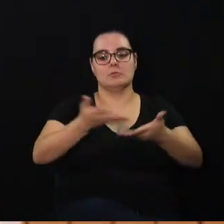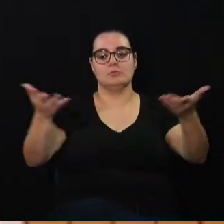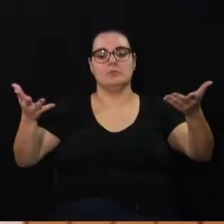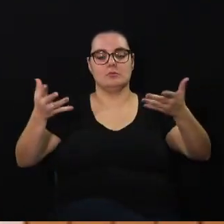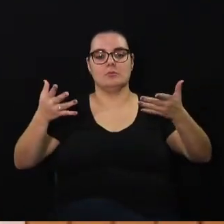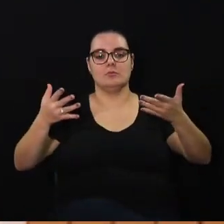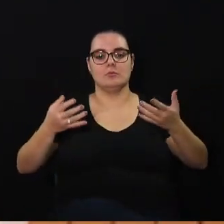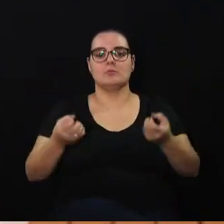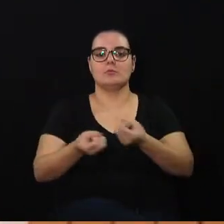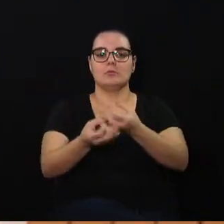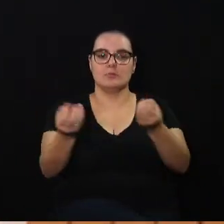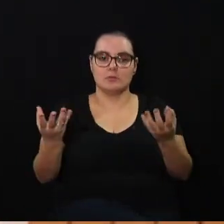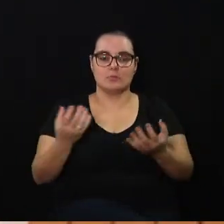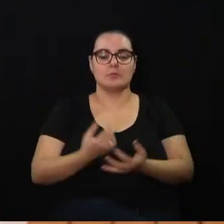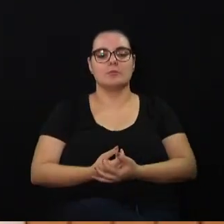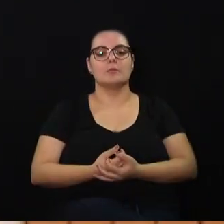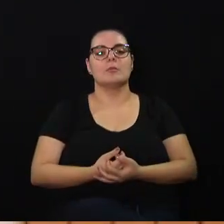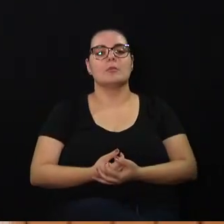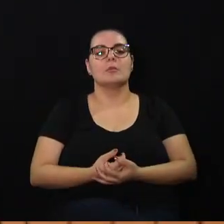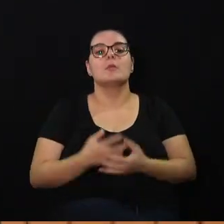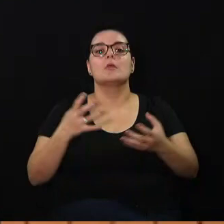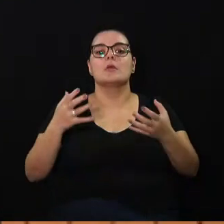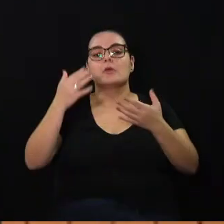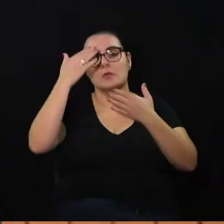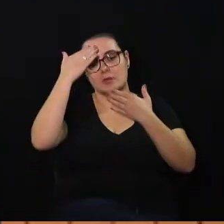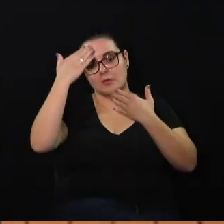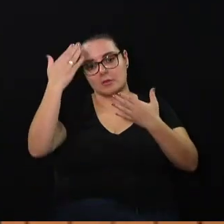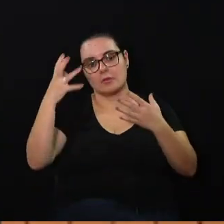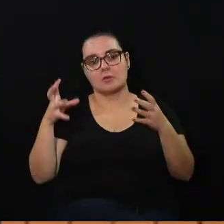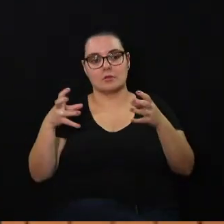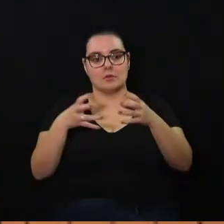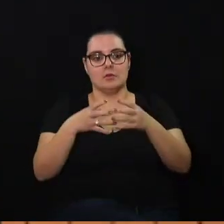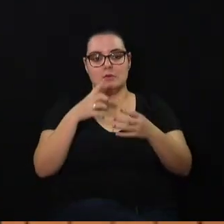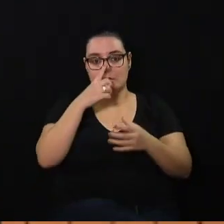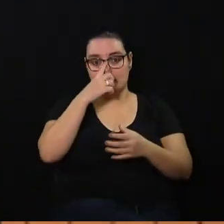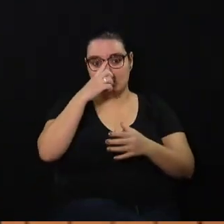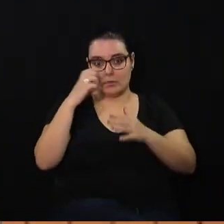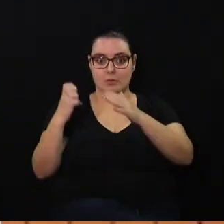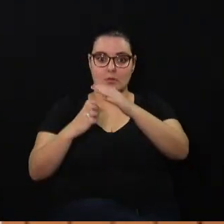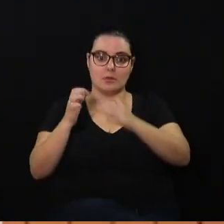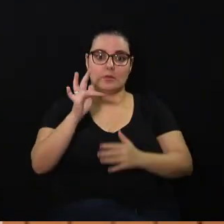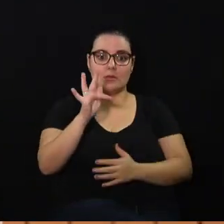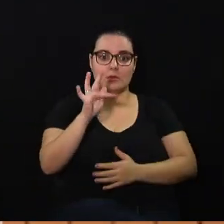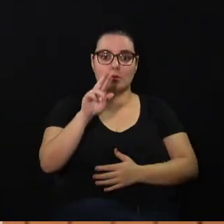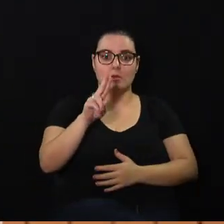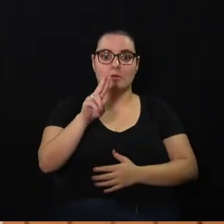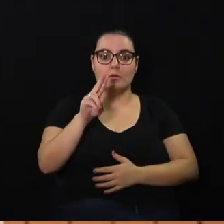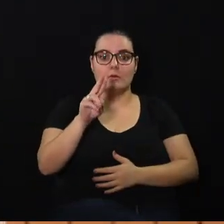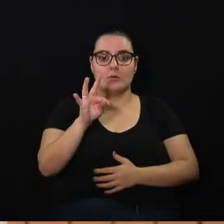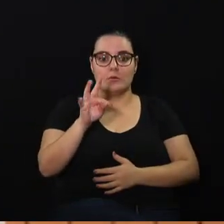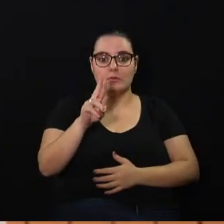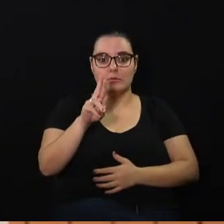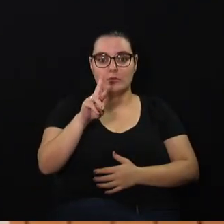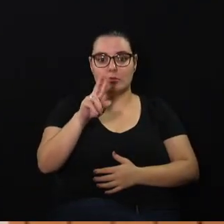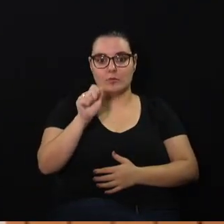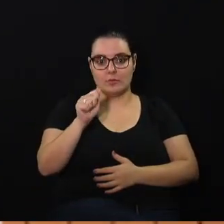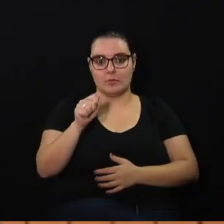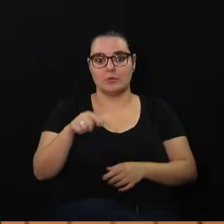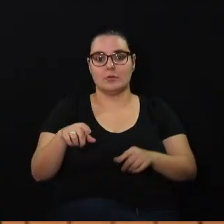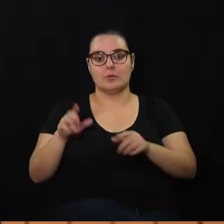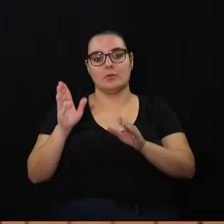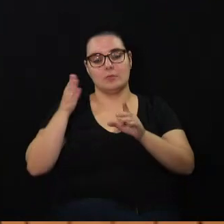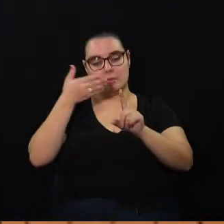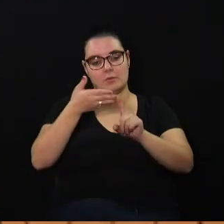possíveis também queríamos agradecer à equipe da da futura principalmente a andréia que se esforçou muito para que esse evento